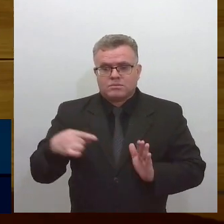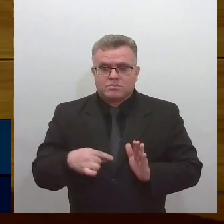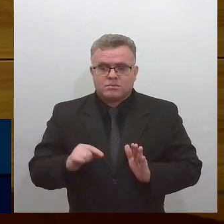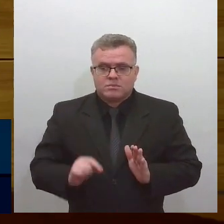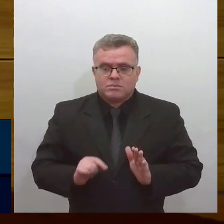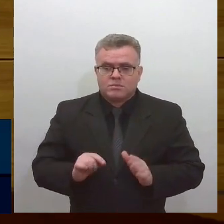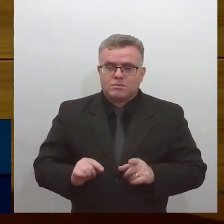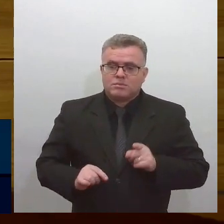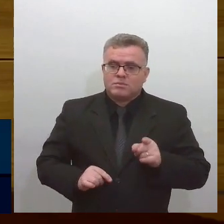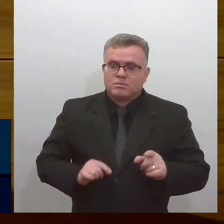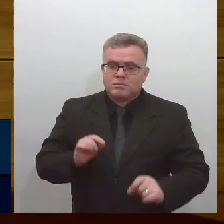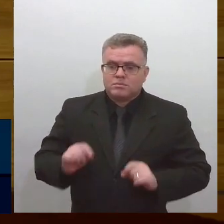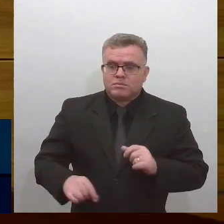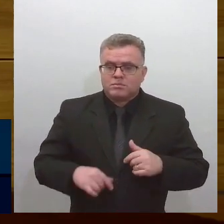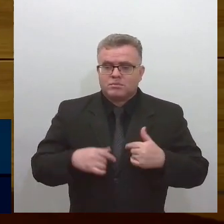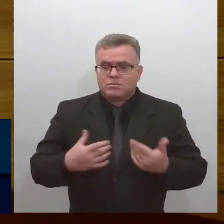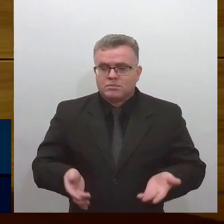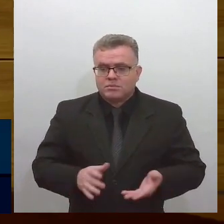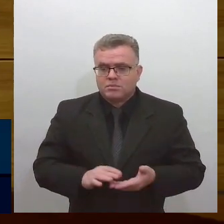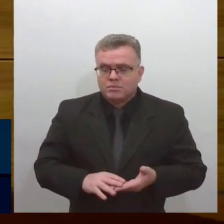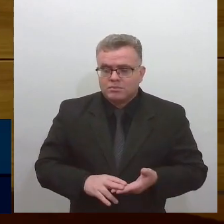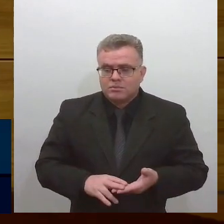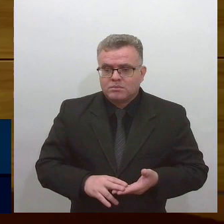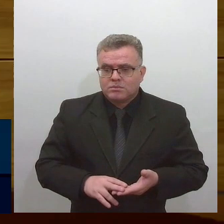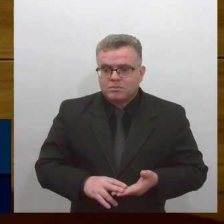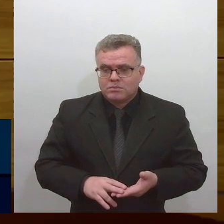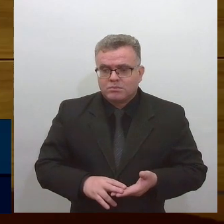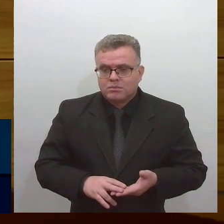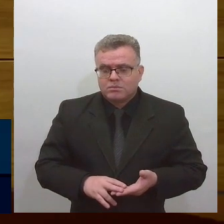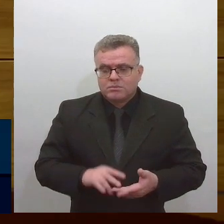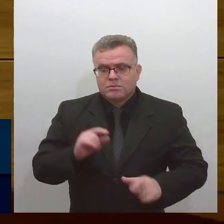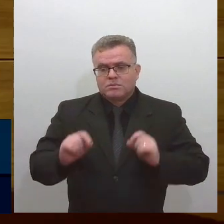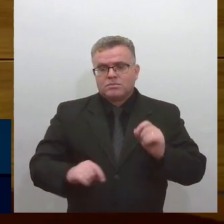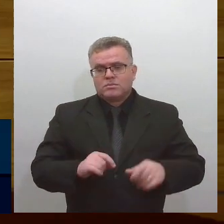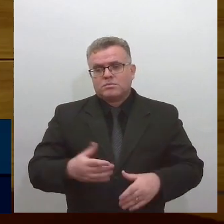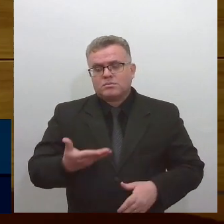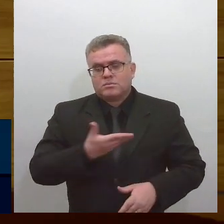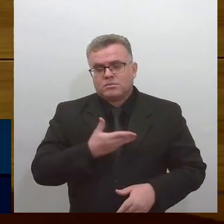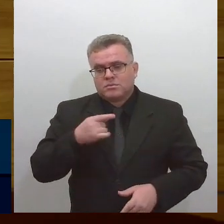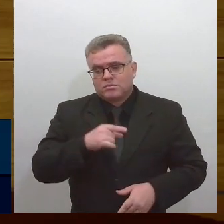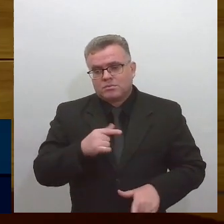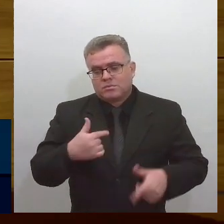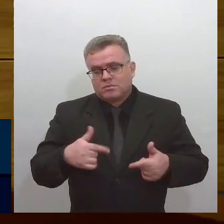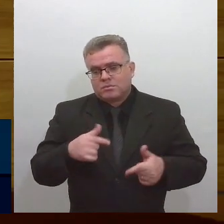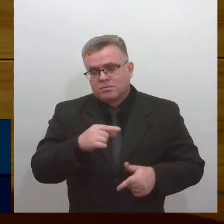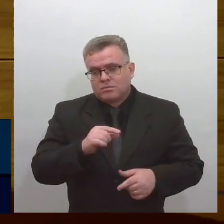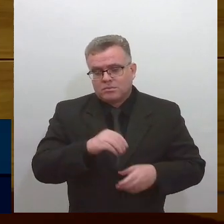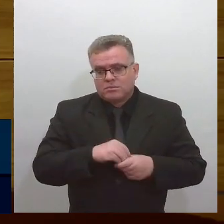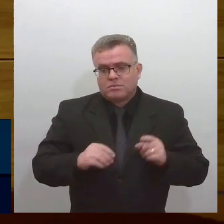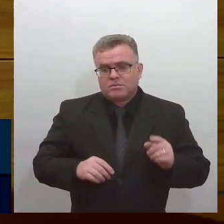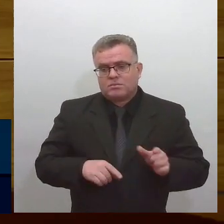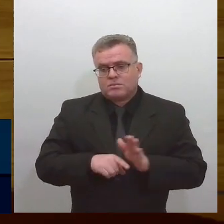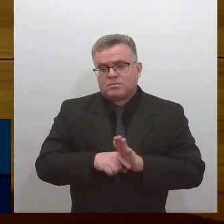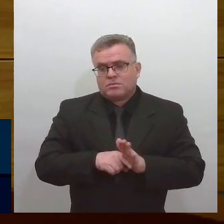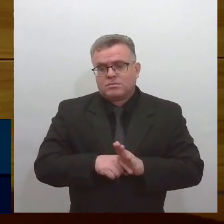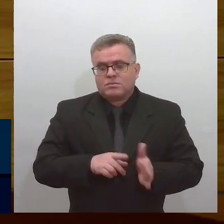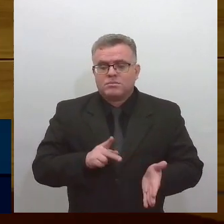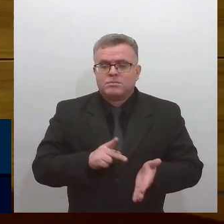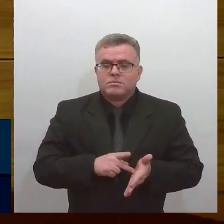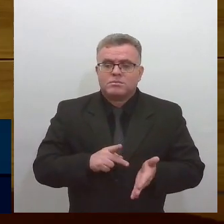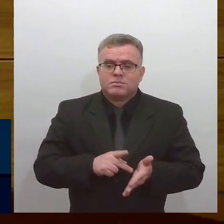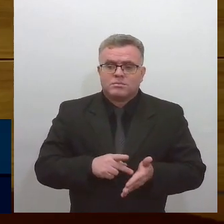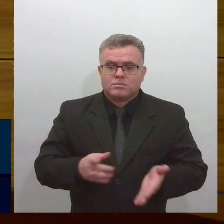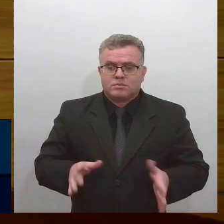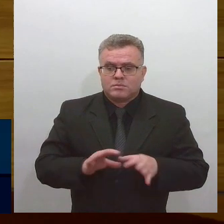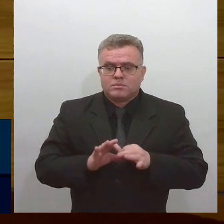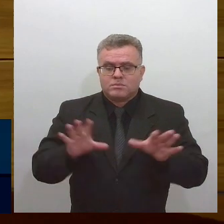não tenho certeza até mandei uma mensagem aqui pro pro colega que trata disso é verificar se realmente ele não estava